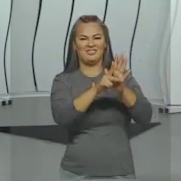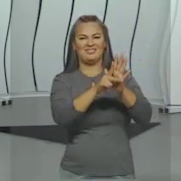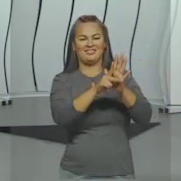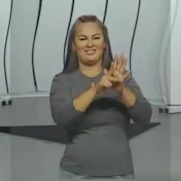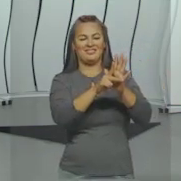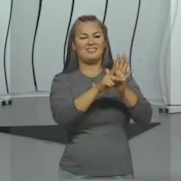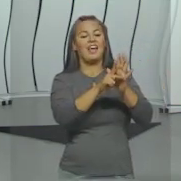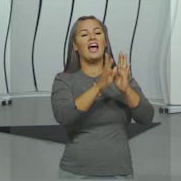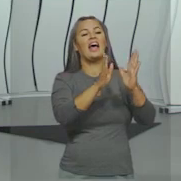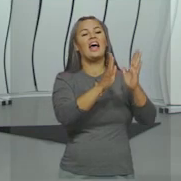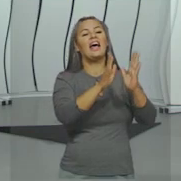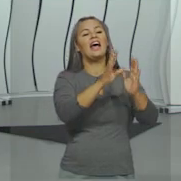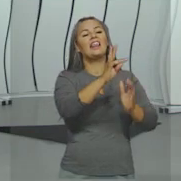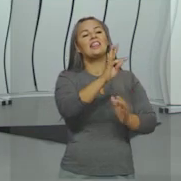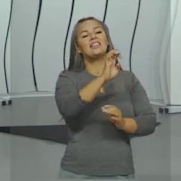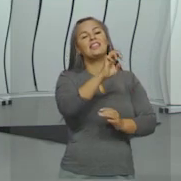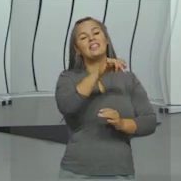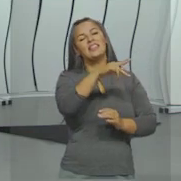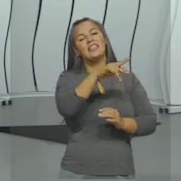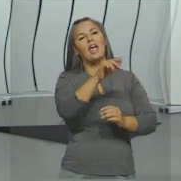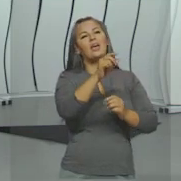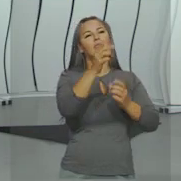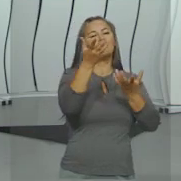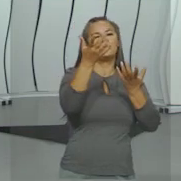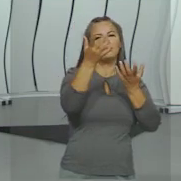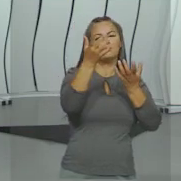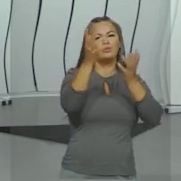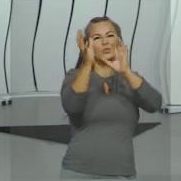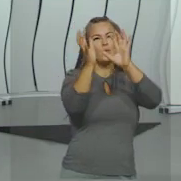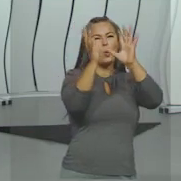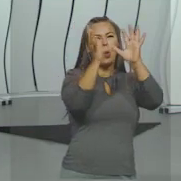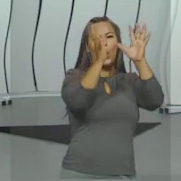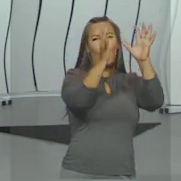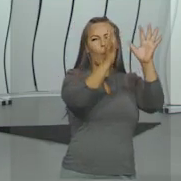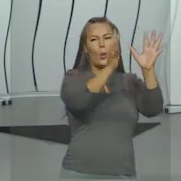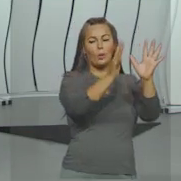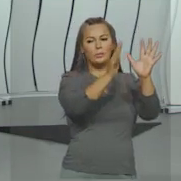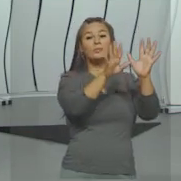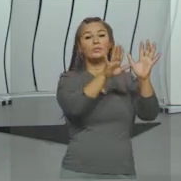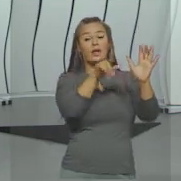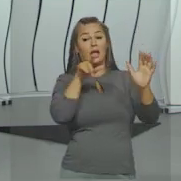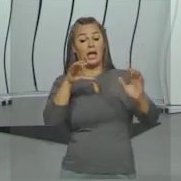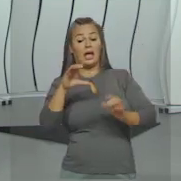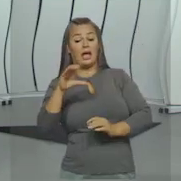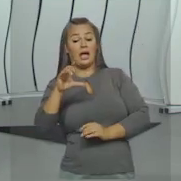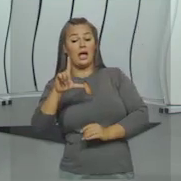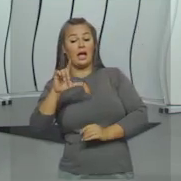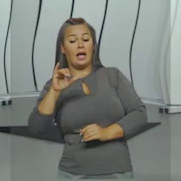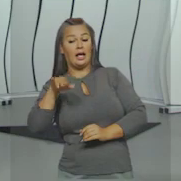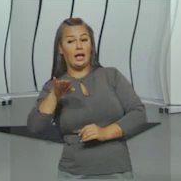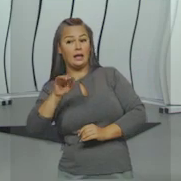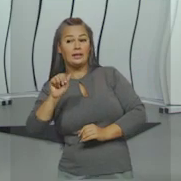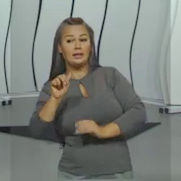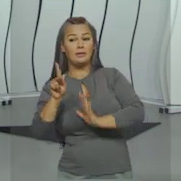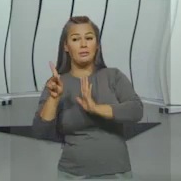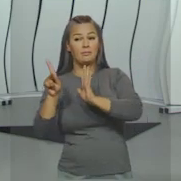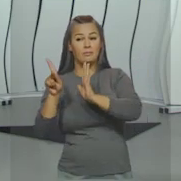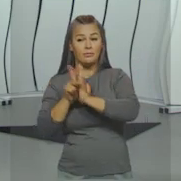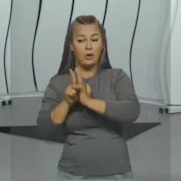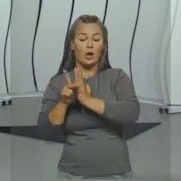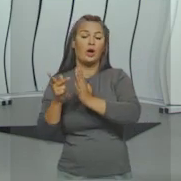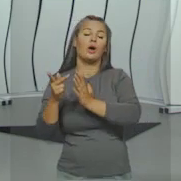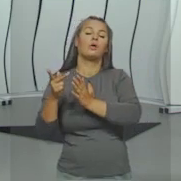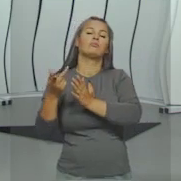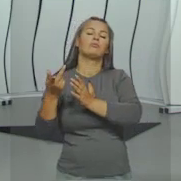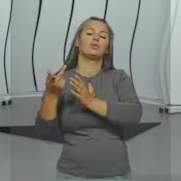anos para você conseguir identificar o clima de uma região, estudar aquilo ali e falar, não, o clima dessa região é esse. Tempo não. Tempo ele pode mudar de uma hora